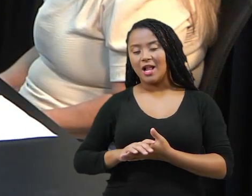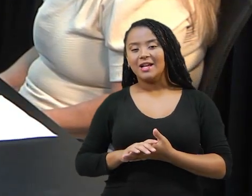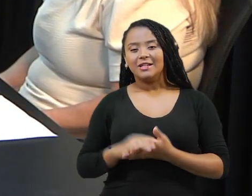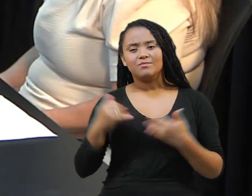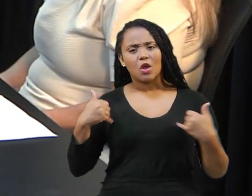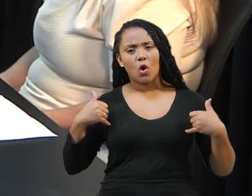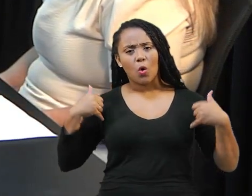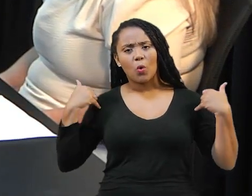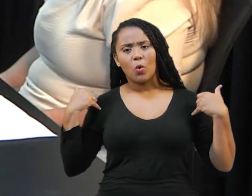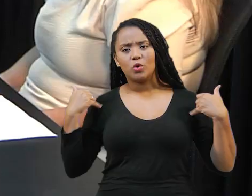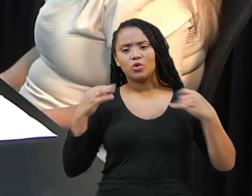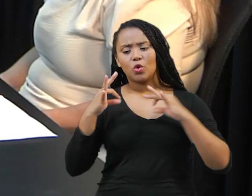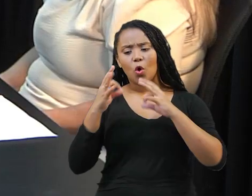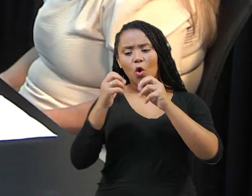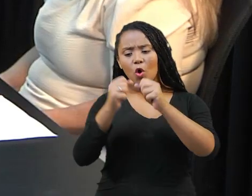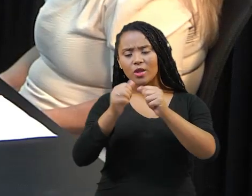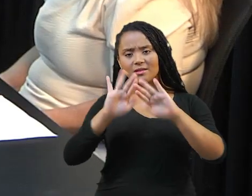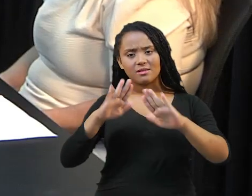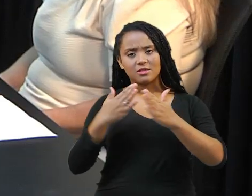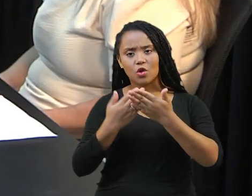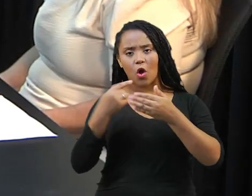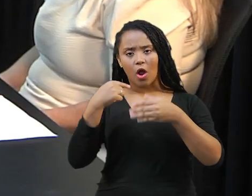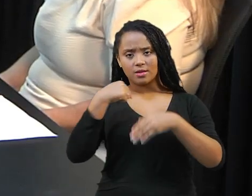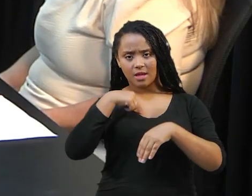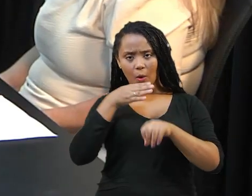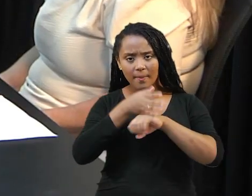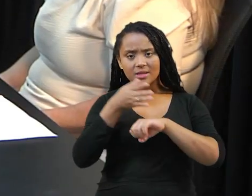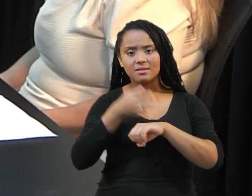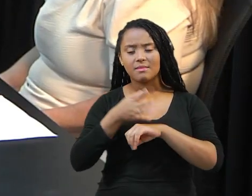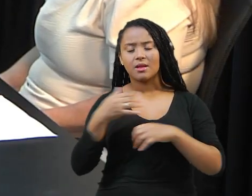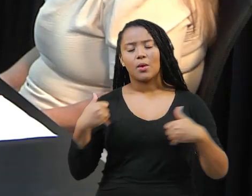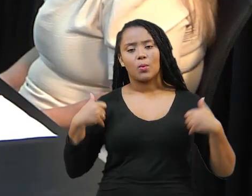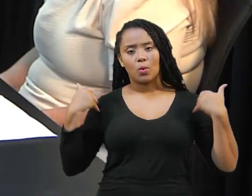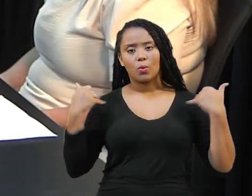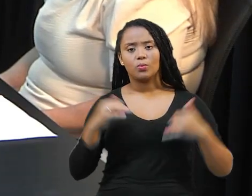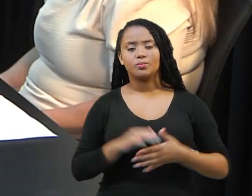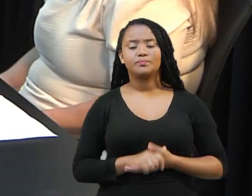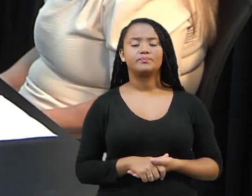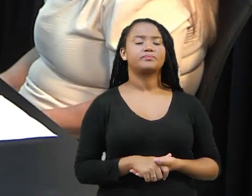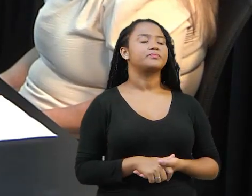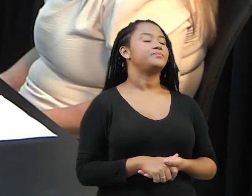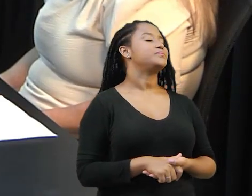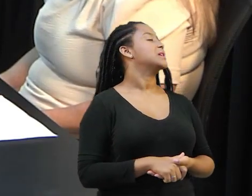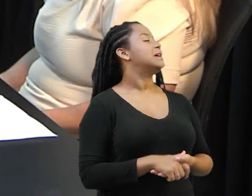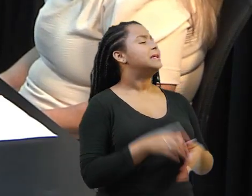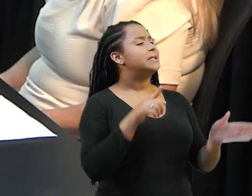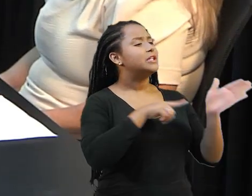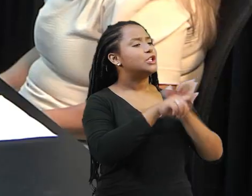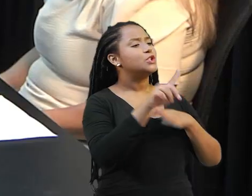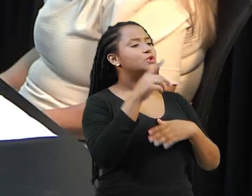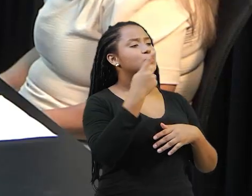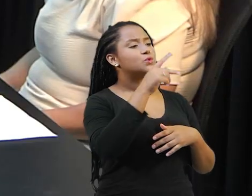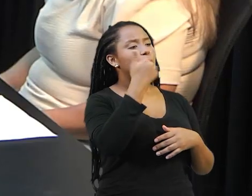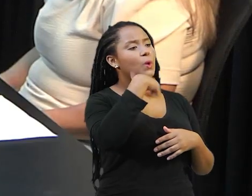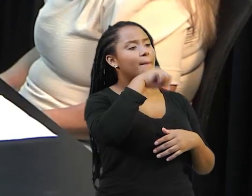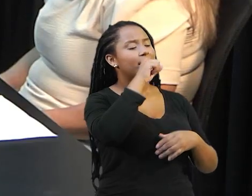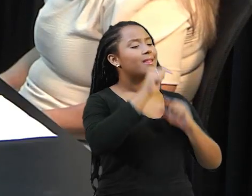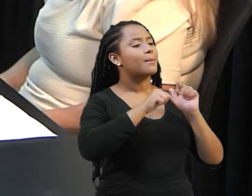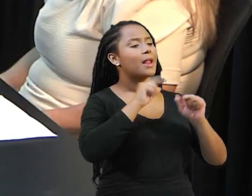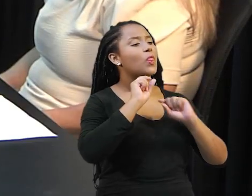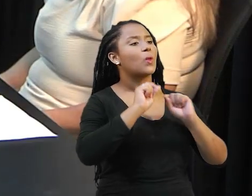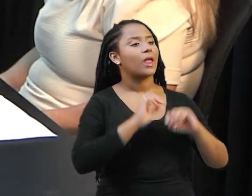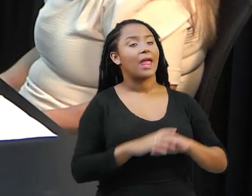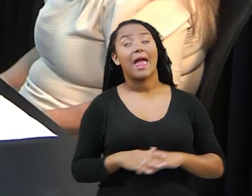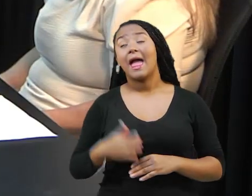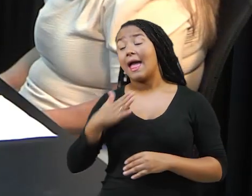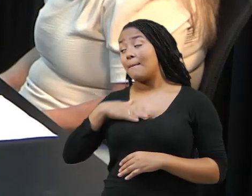Coronel Carneiro, Zé Inácio, museu. E a sua mãe trabalhava em quê? Minha mãe era professora. Então, quando eu entrei no Coronel